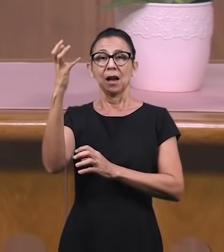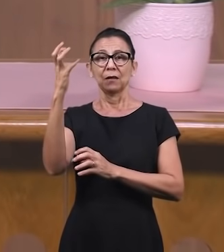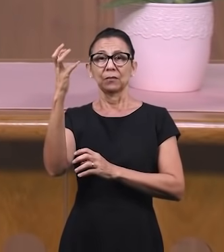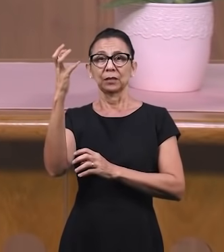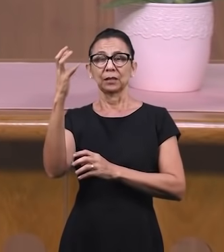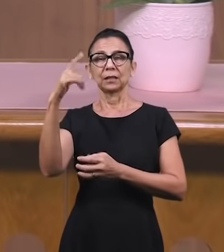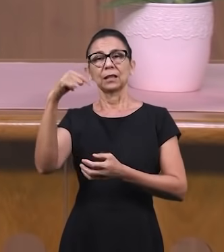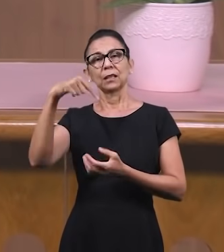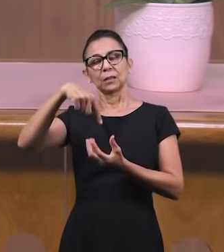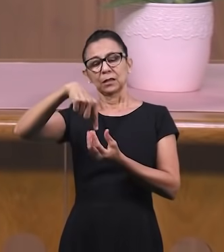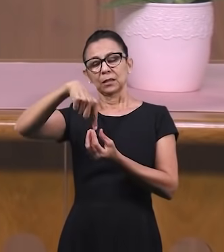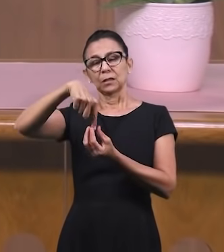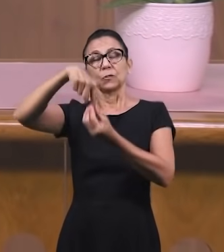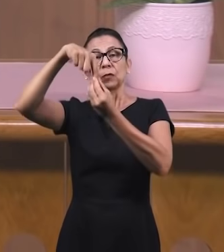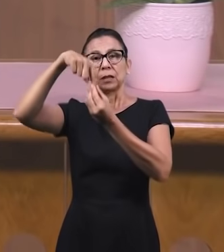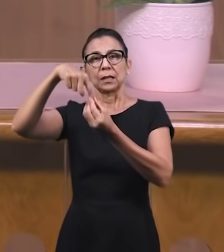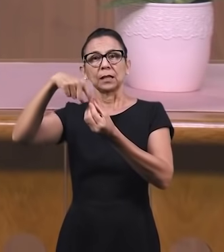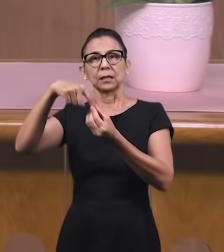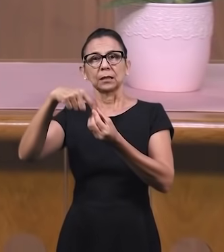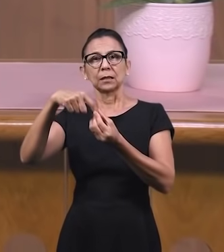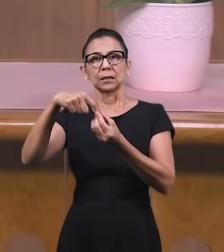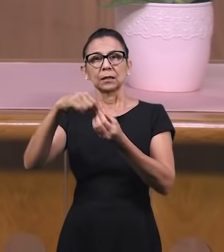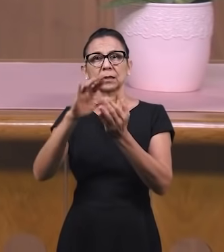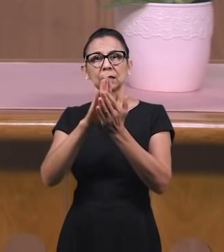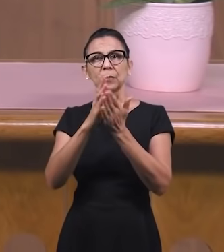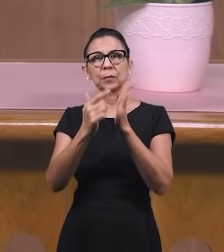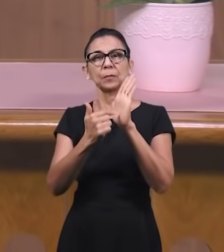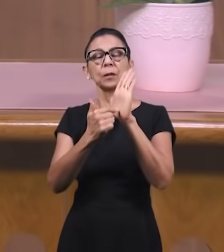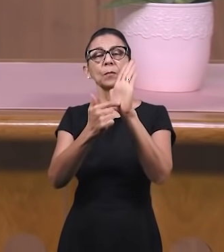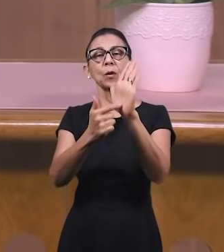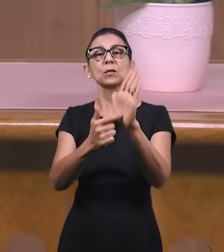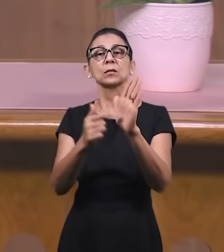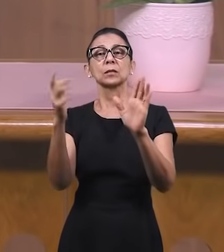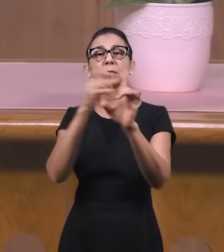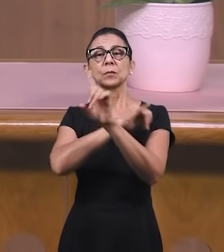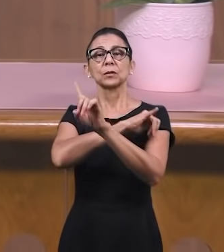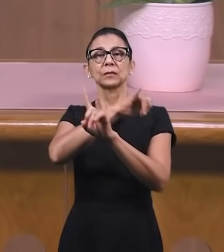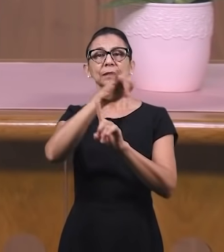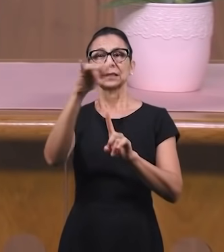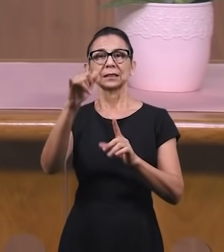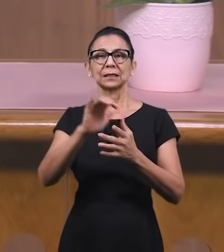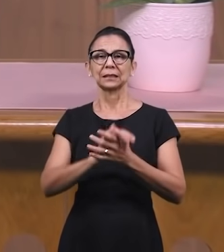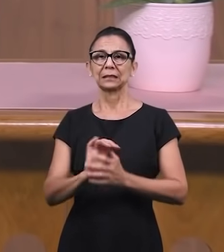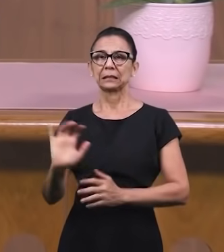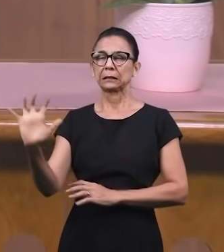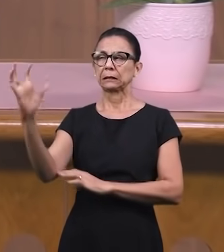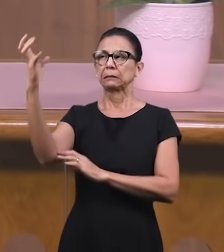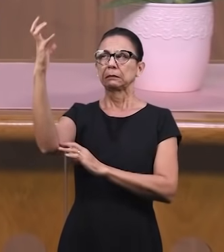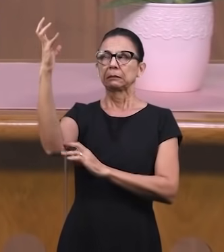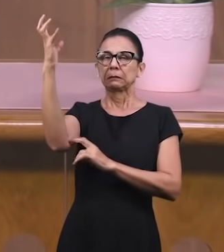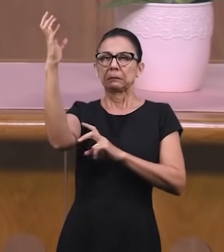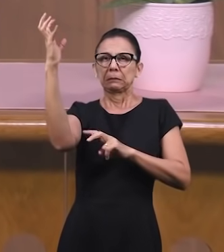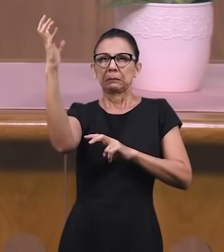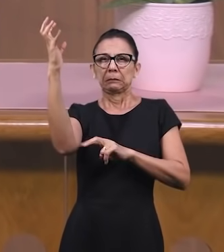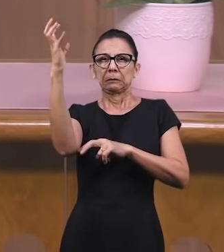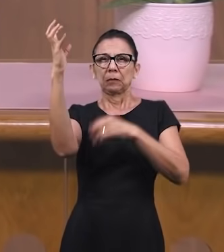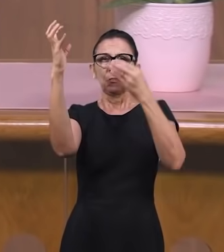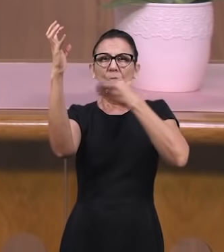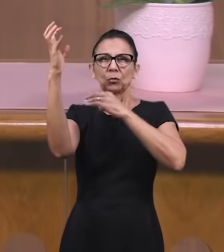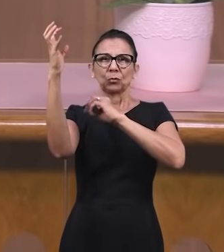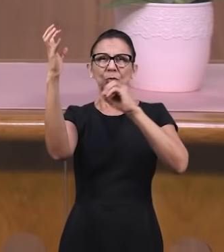maravilhosa. Ela fala daquilo que é profético, ela fala da profecia. Mas aquela figueira que Zaqueu subiu, ela